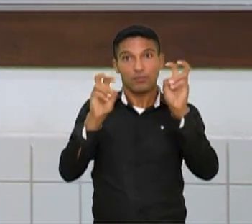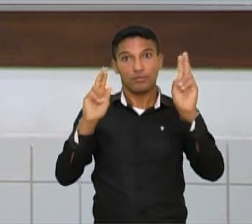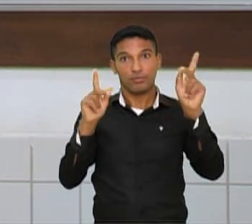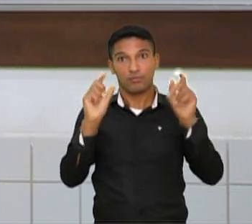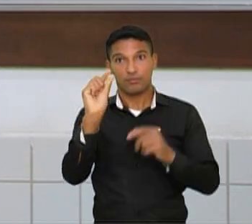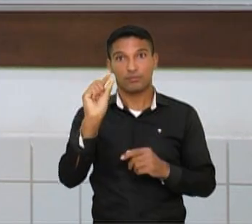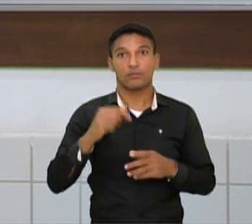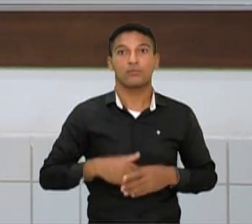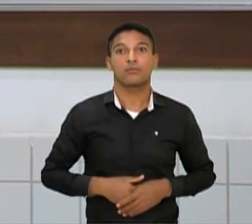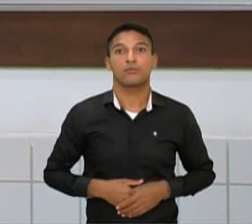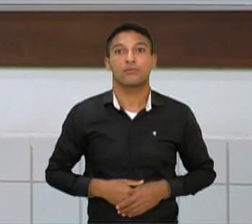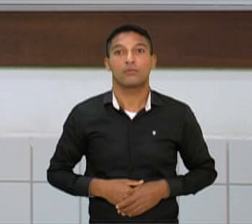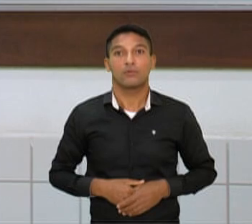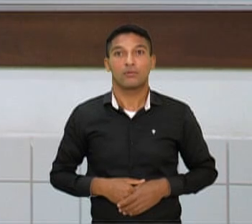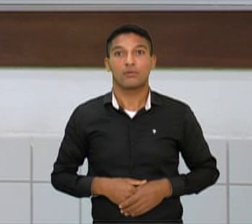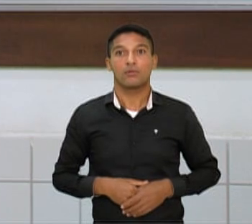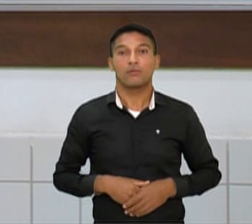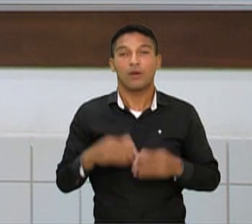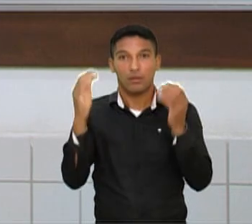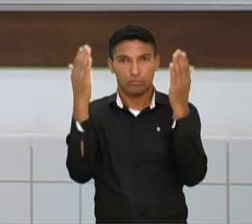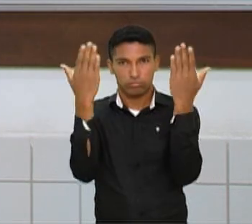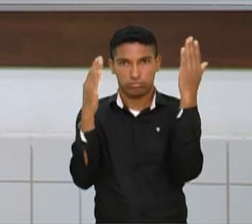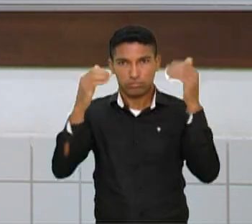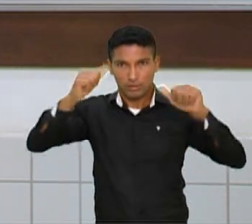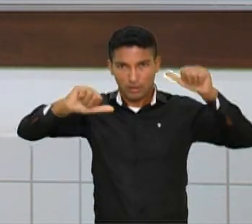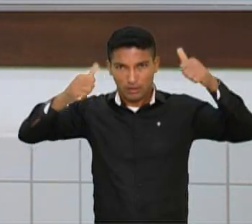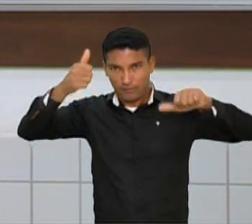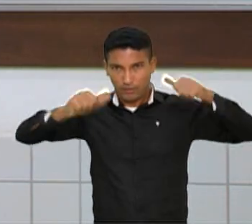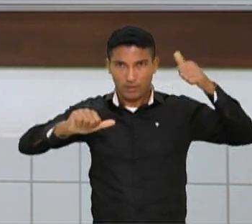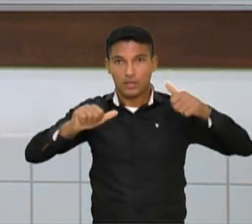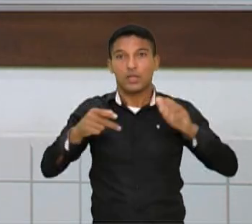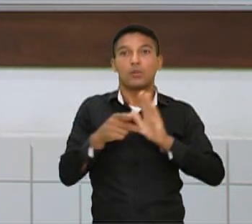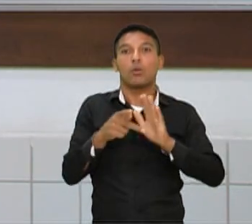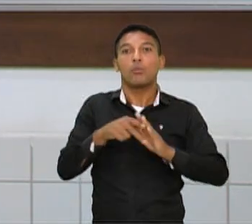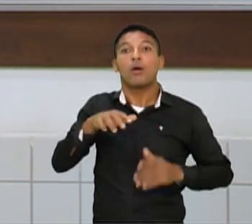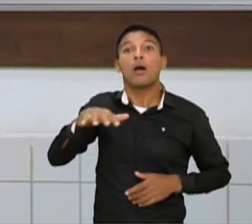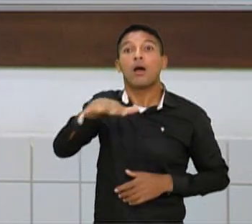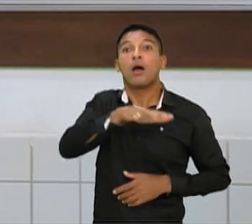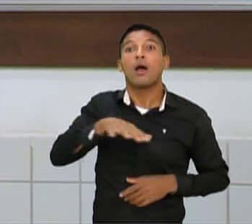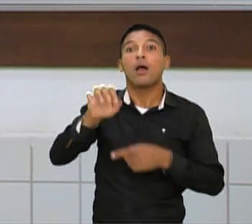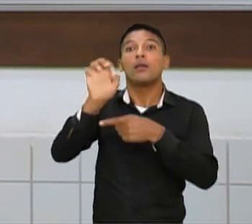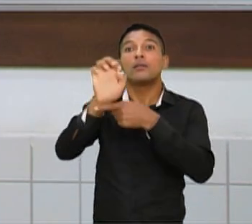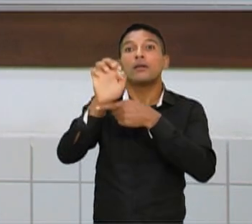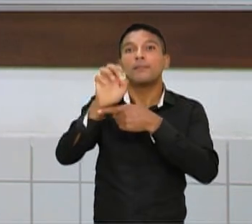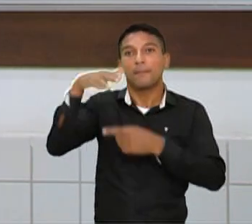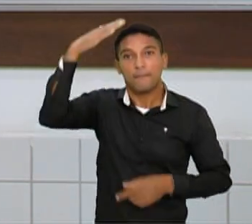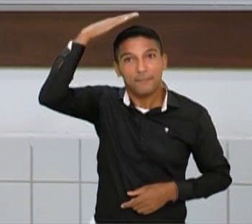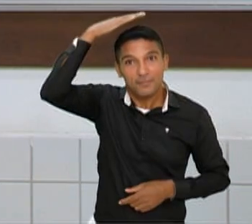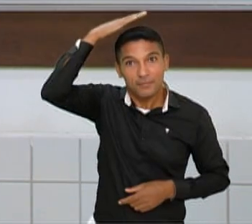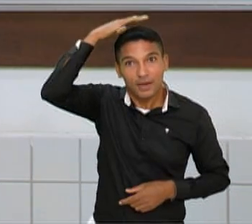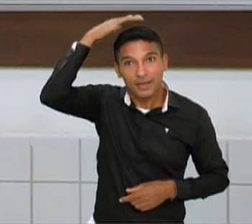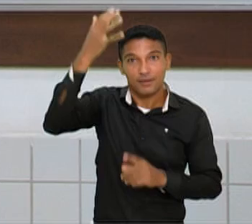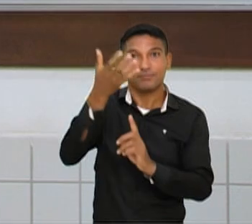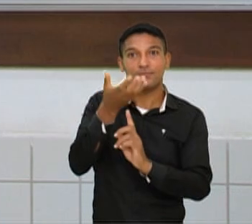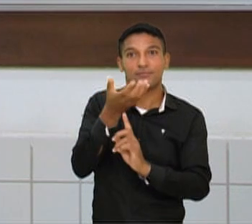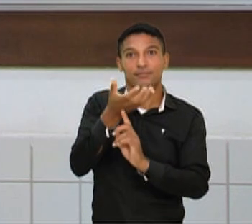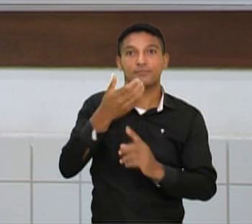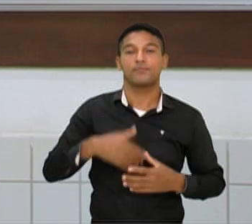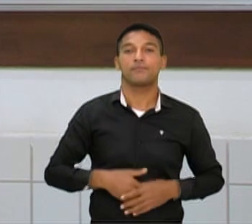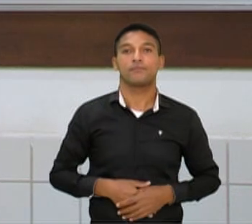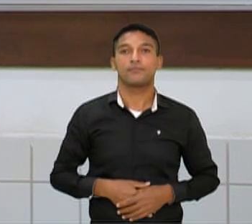Vamos acentuar uma análise mais específica sobre o território paranaense. Mas antes de iniciarmos, os nossos